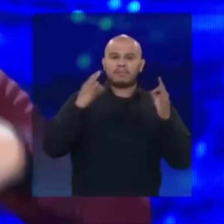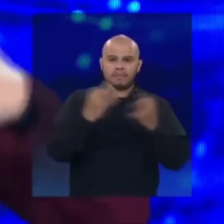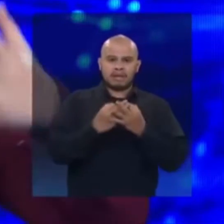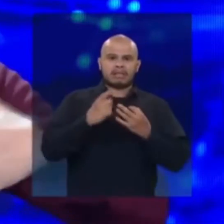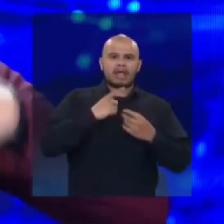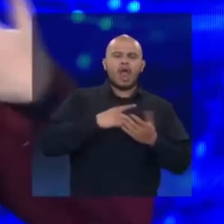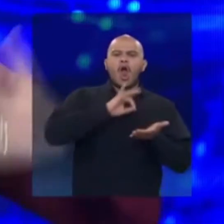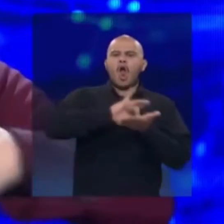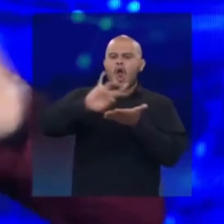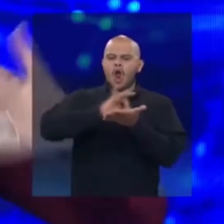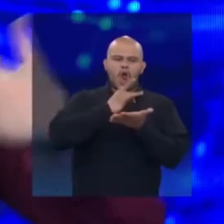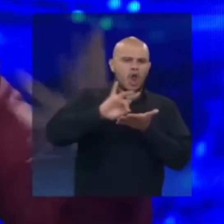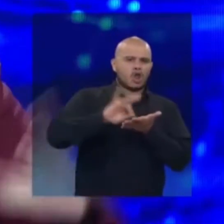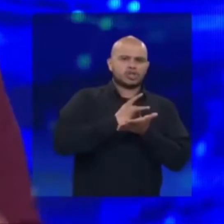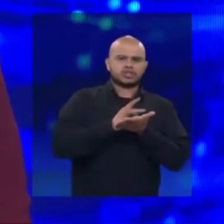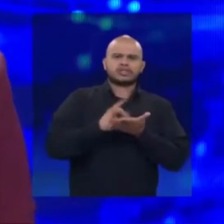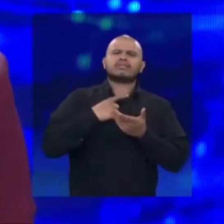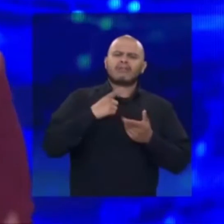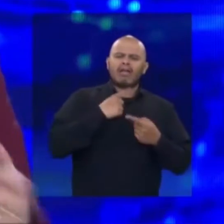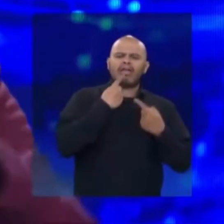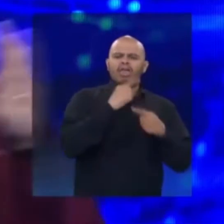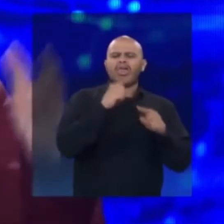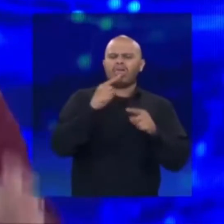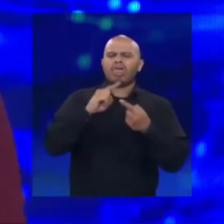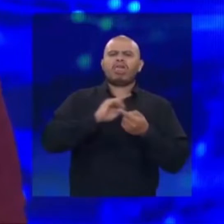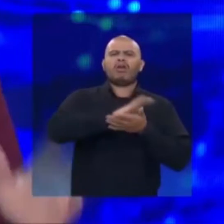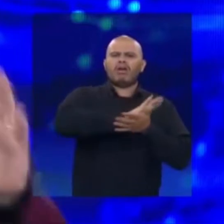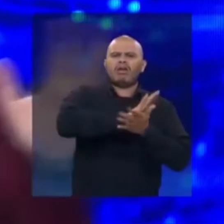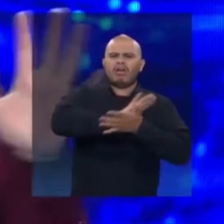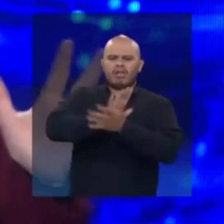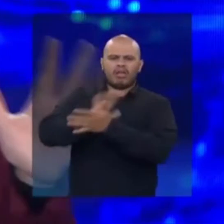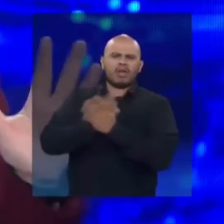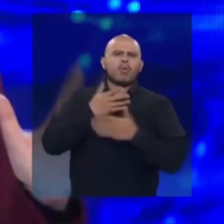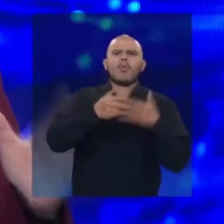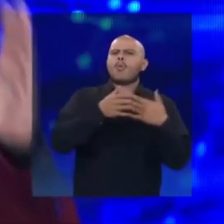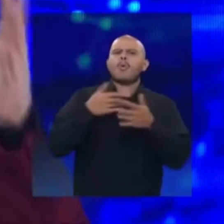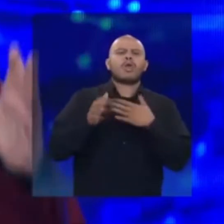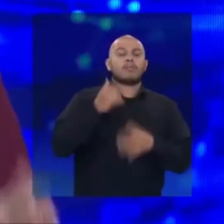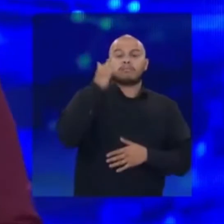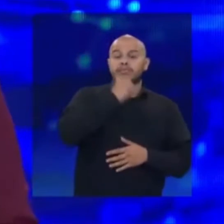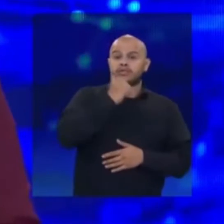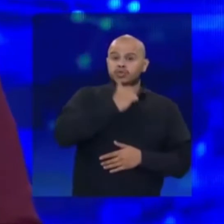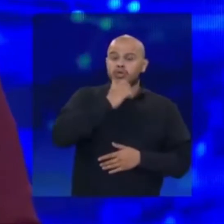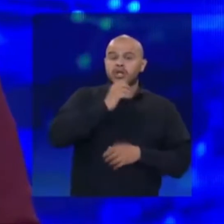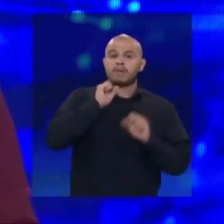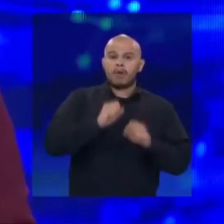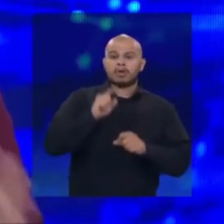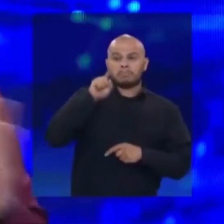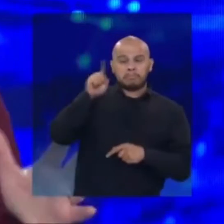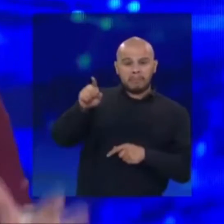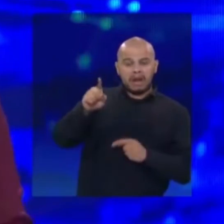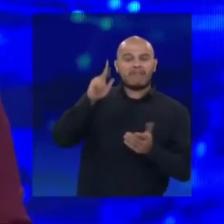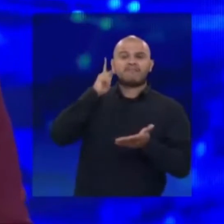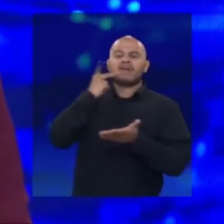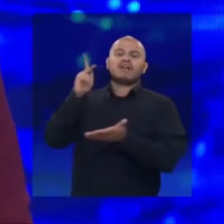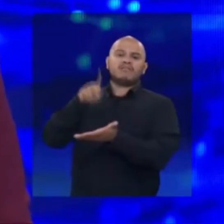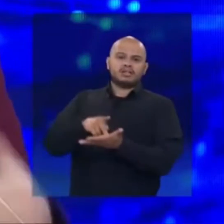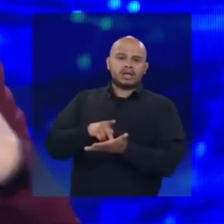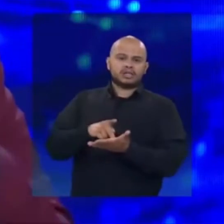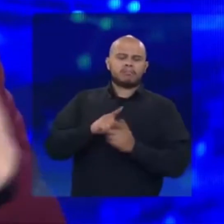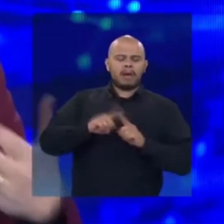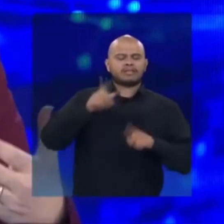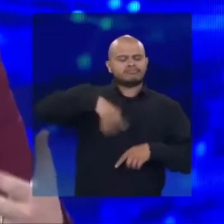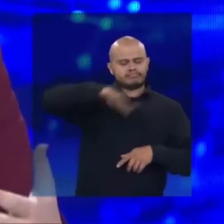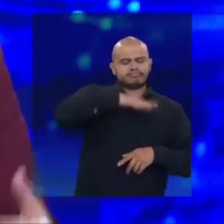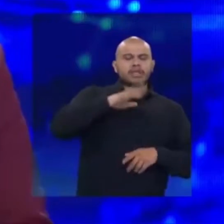repudiou de forma dura o ataque contra as mulheres, em especial a jornalista Vera Magalhães, e também falou sobre a corrupção